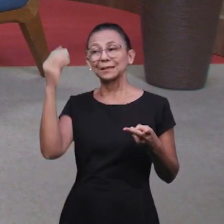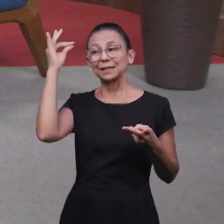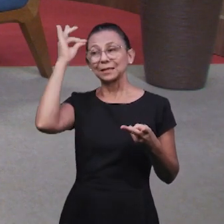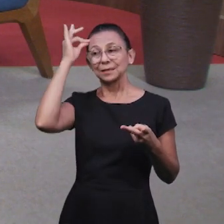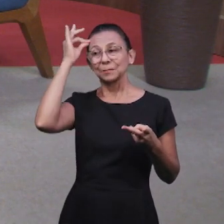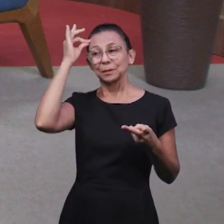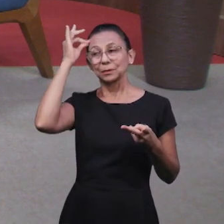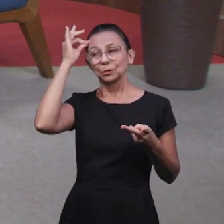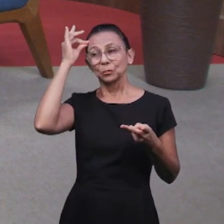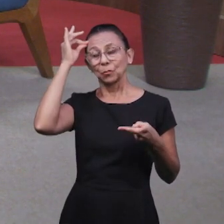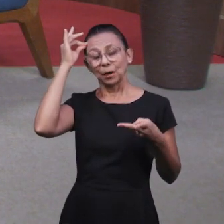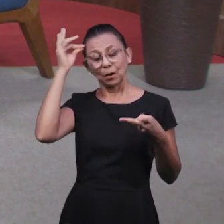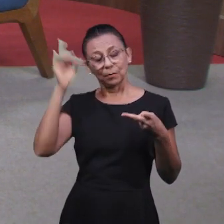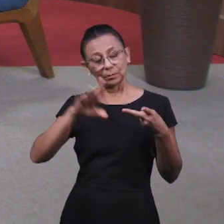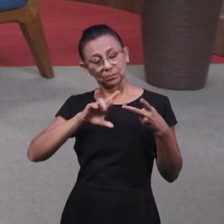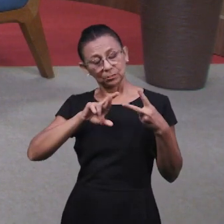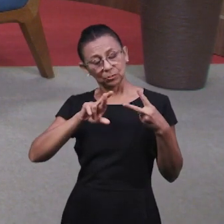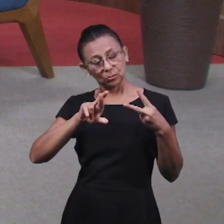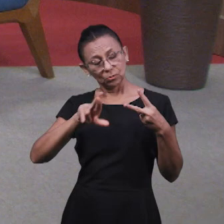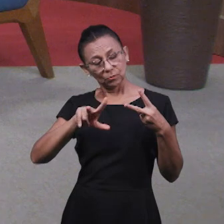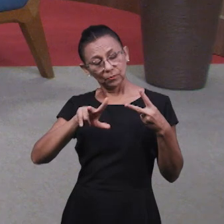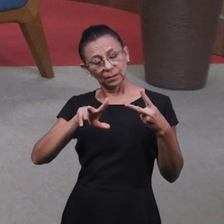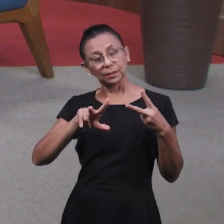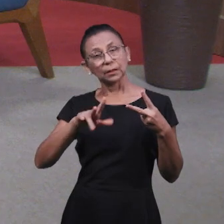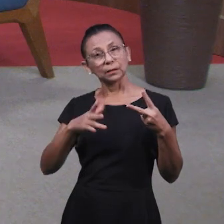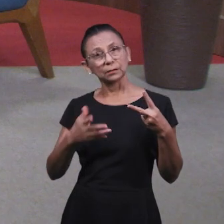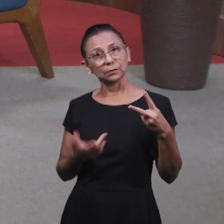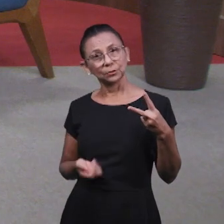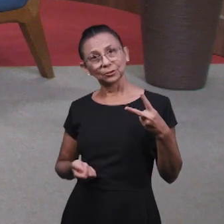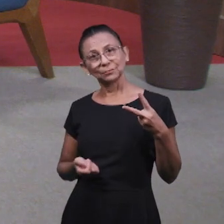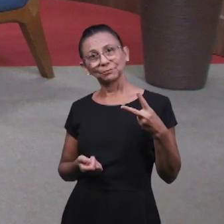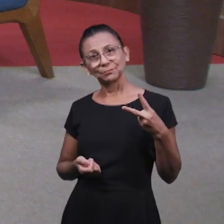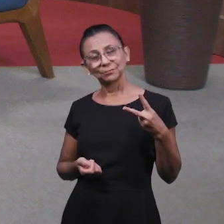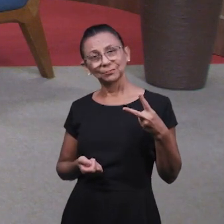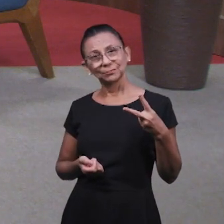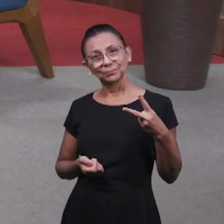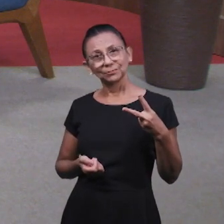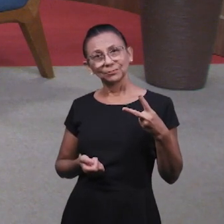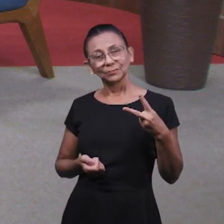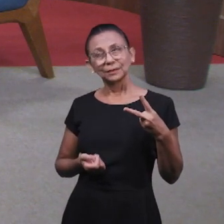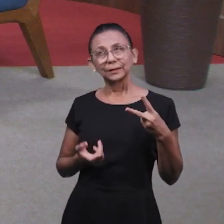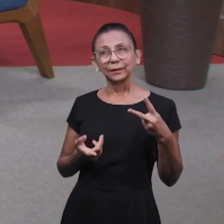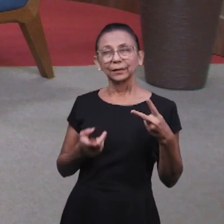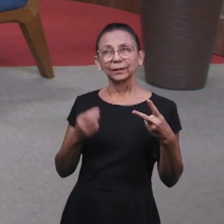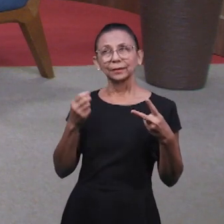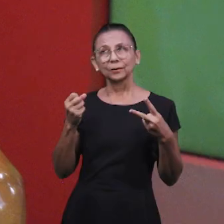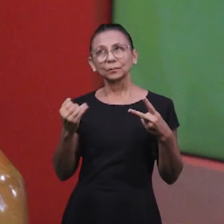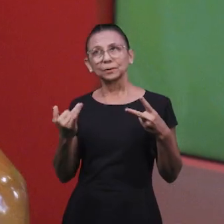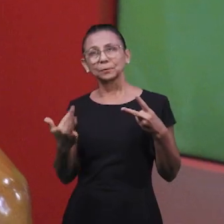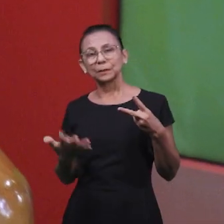vida espiritual. Uma coisa é você...